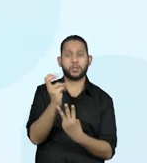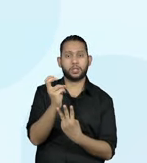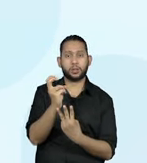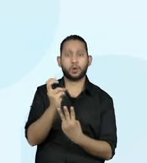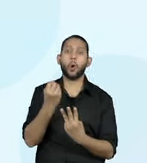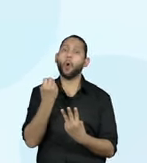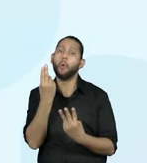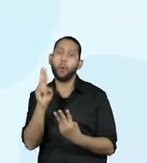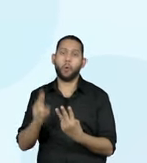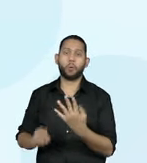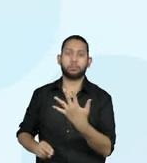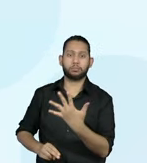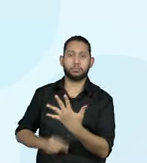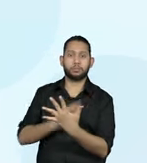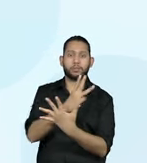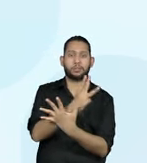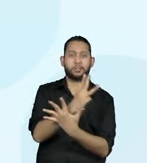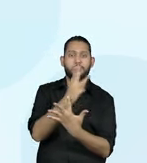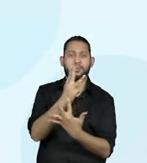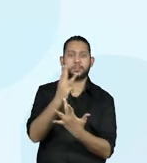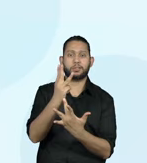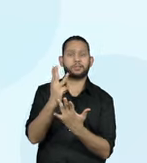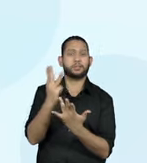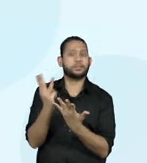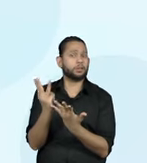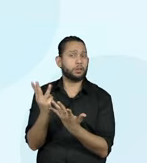Portanto, olha aqui a resposta.